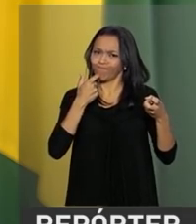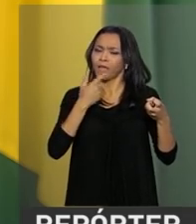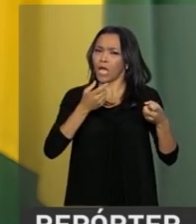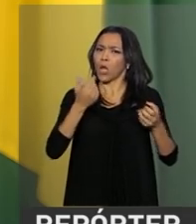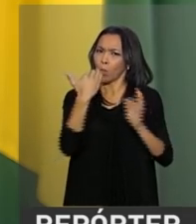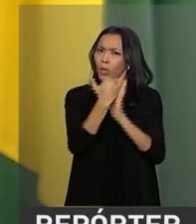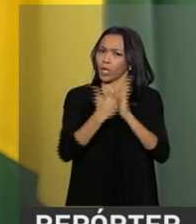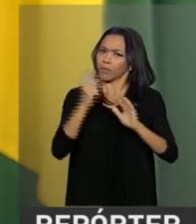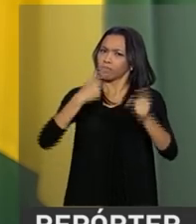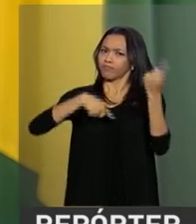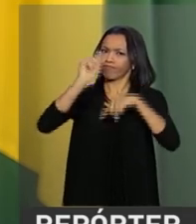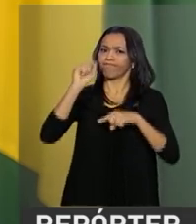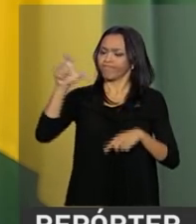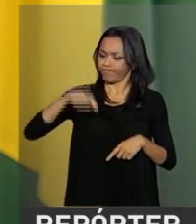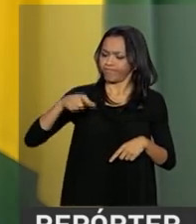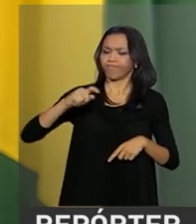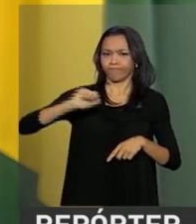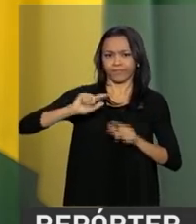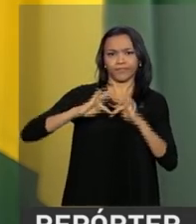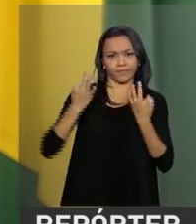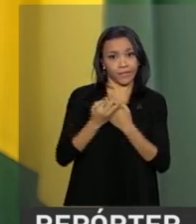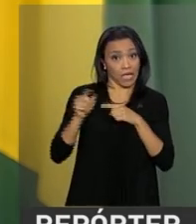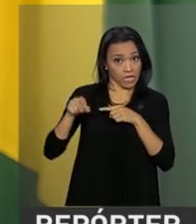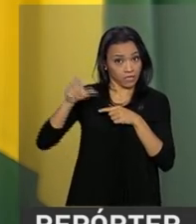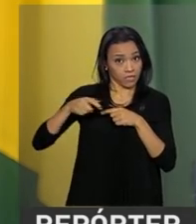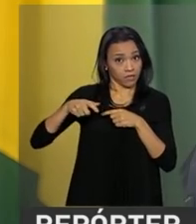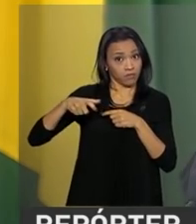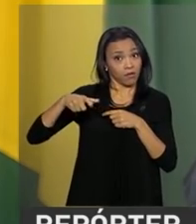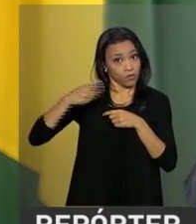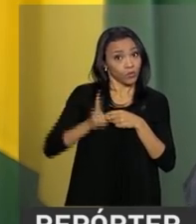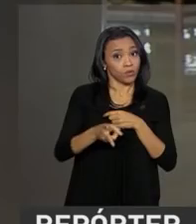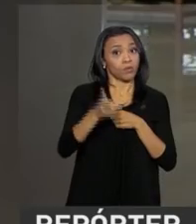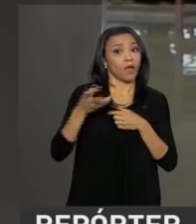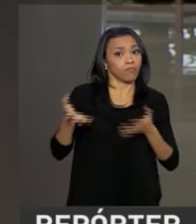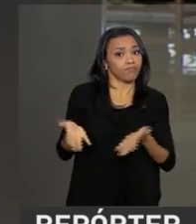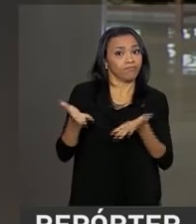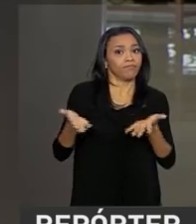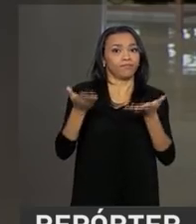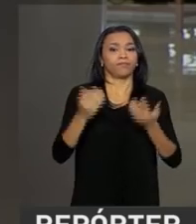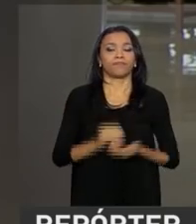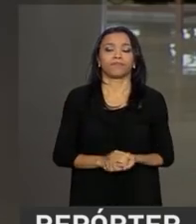exitoso, e que, exitoso como é, deve continuar a sê-lo.